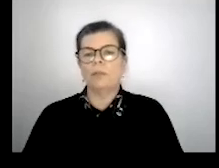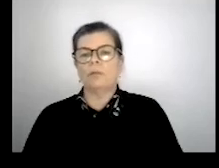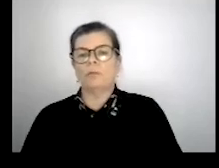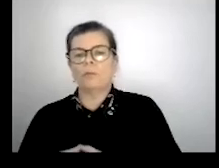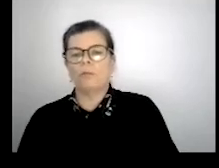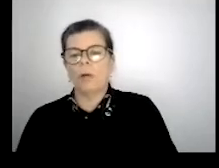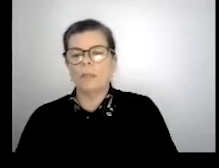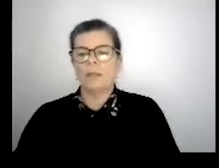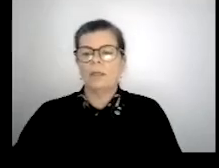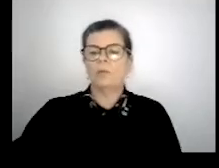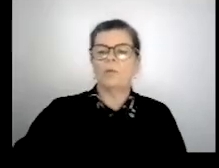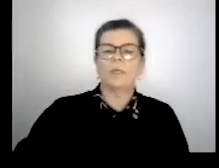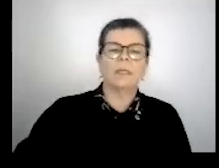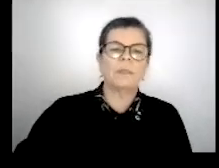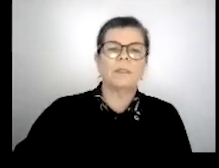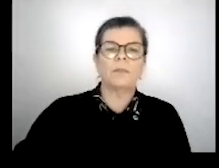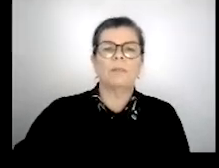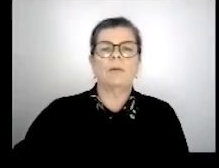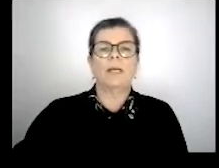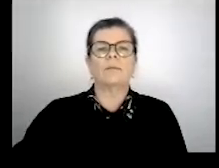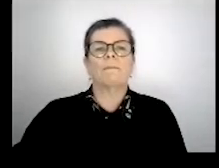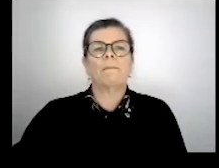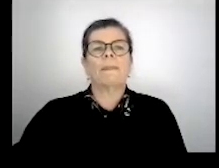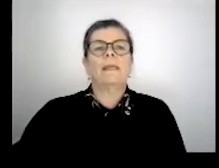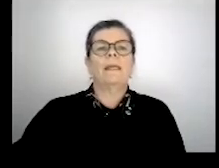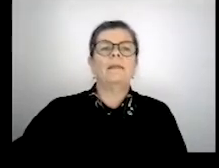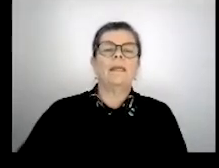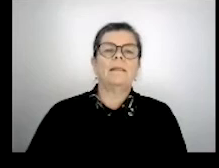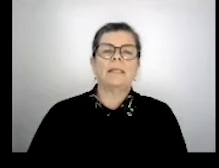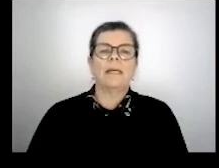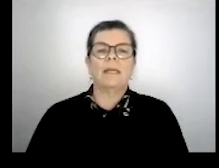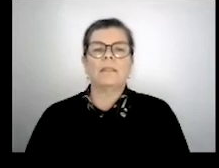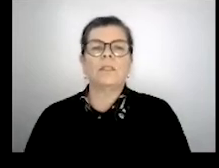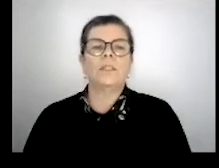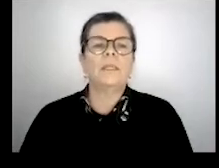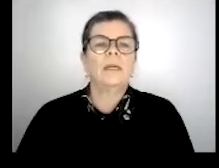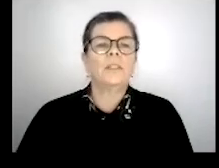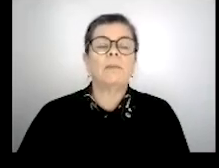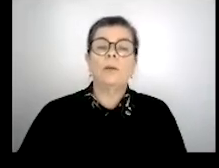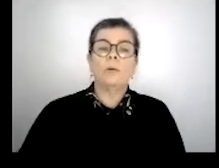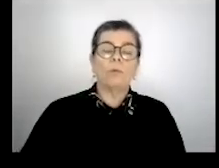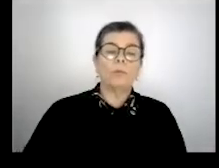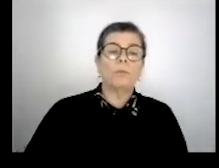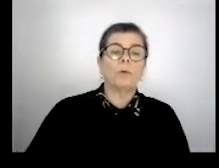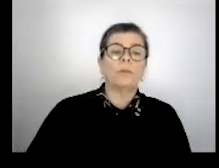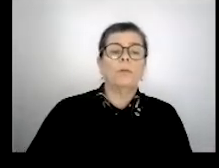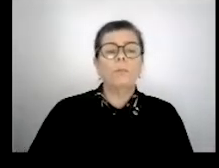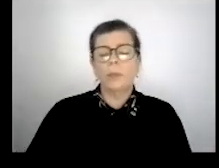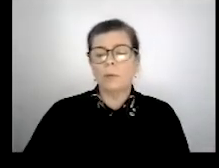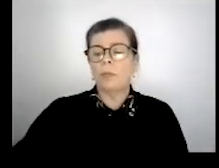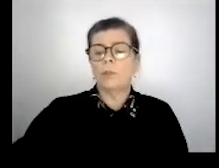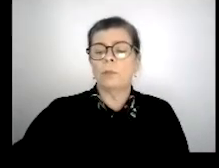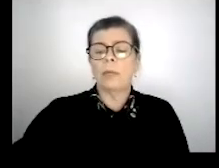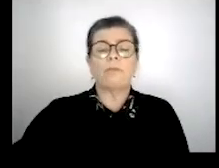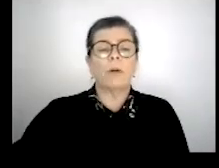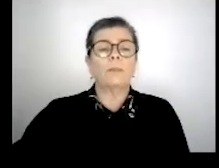e ver quais são os pontos fortes e os pontos que ainda precisam ser melhorados. Entre eles, a análise, a gente já melhorou alguns pontos. Um ponto